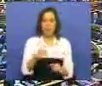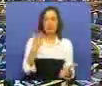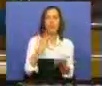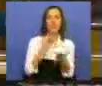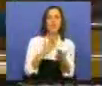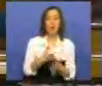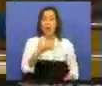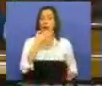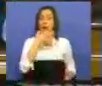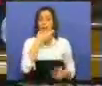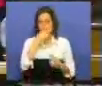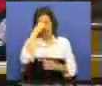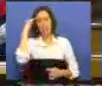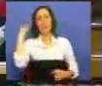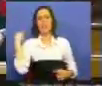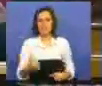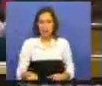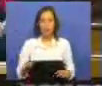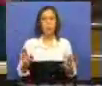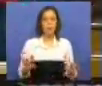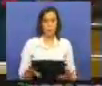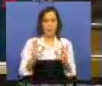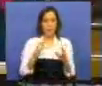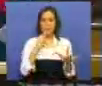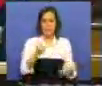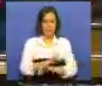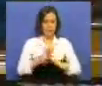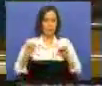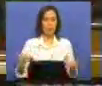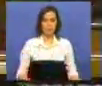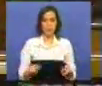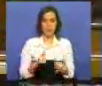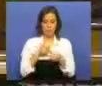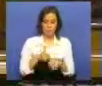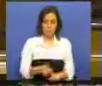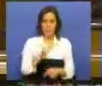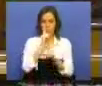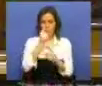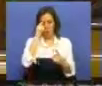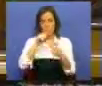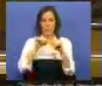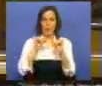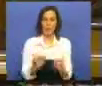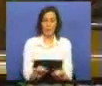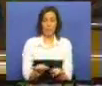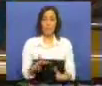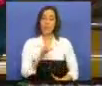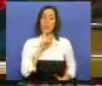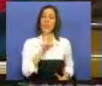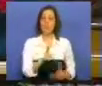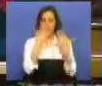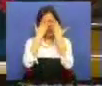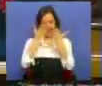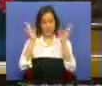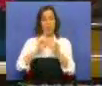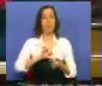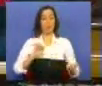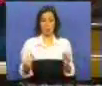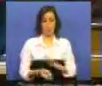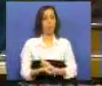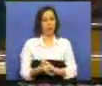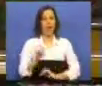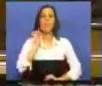escola só pode levar a dificuldades e até à impossibilidade no cumprimento da sua missão. A resposta democrática, pelo